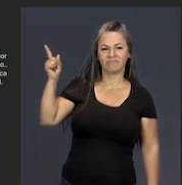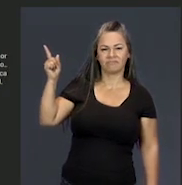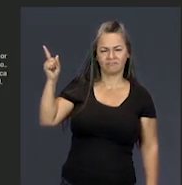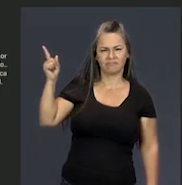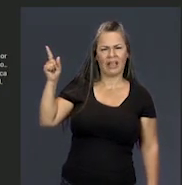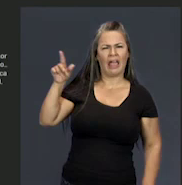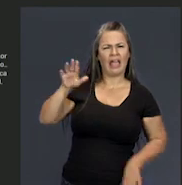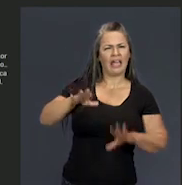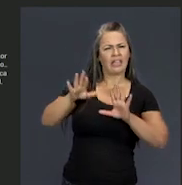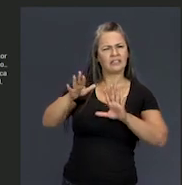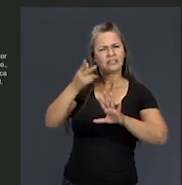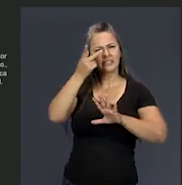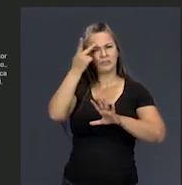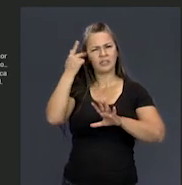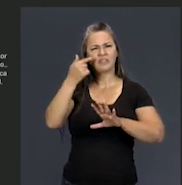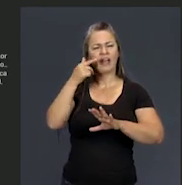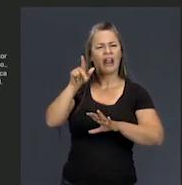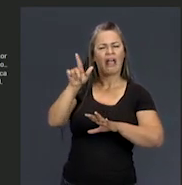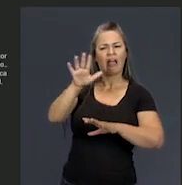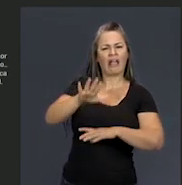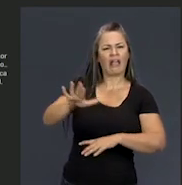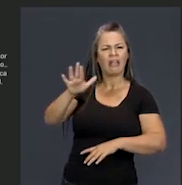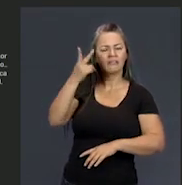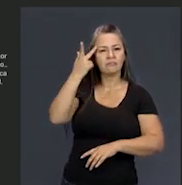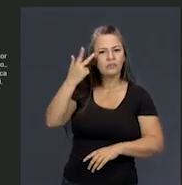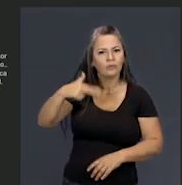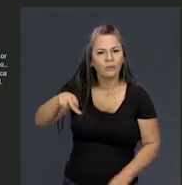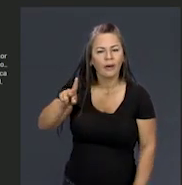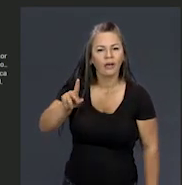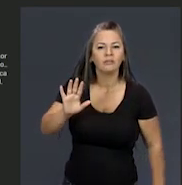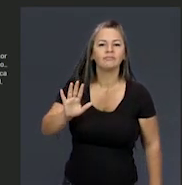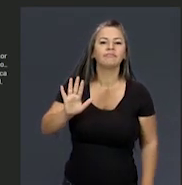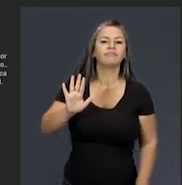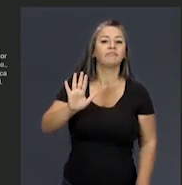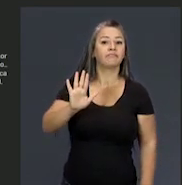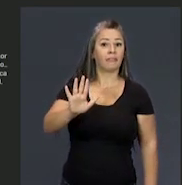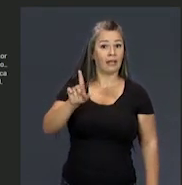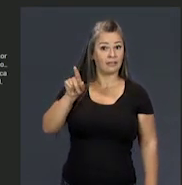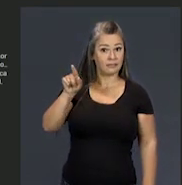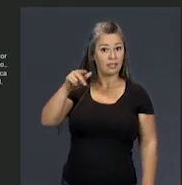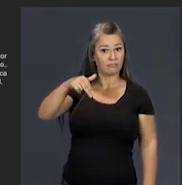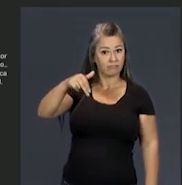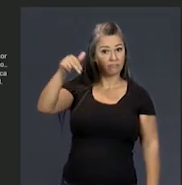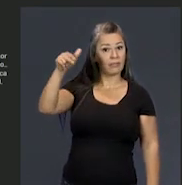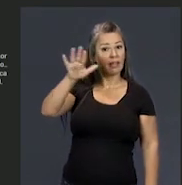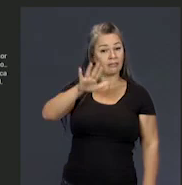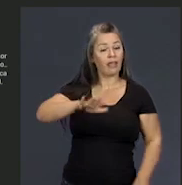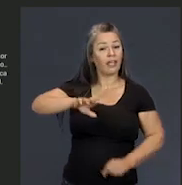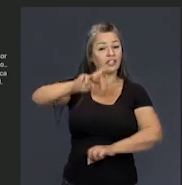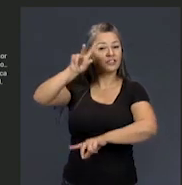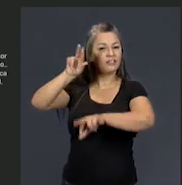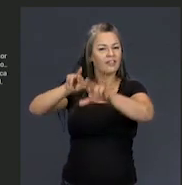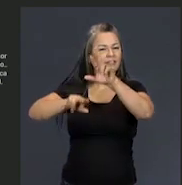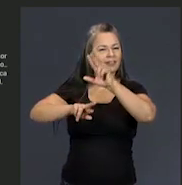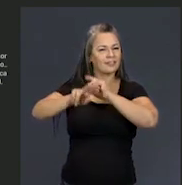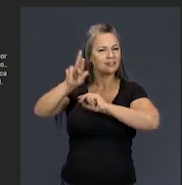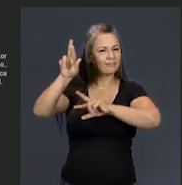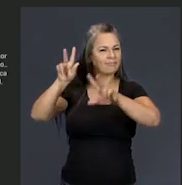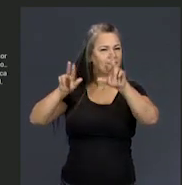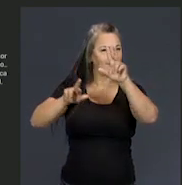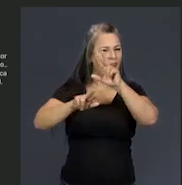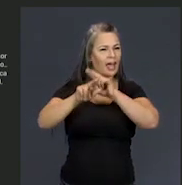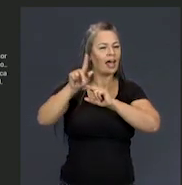uma região de características comuns, o Nordeste possui uma elevada pluralidade com a existência de